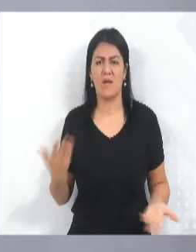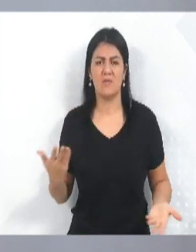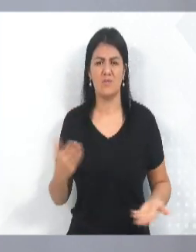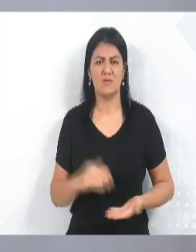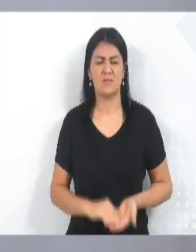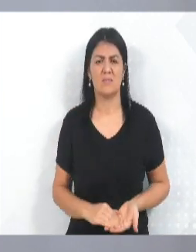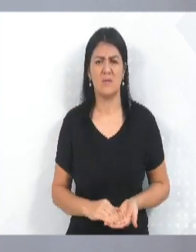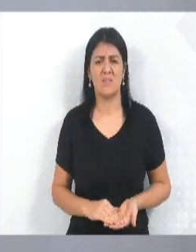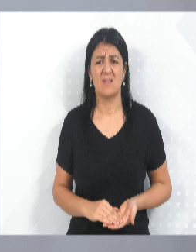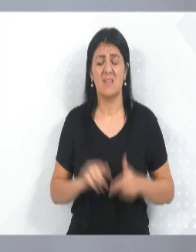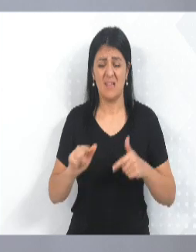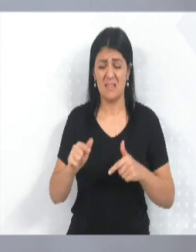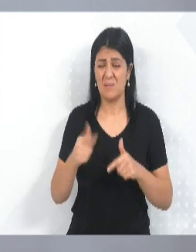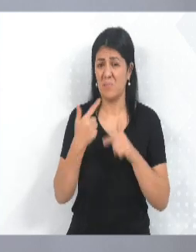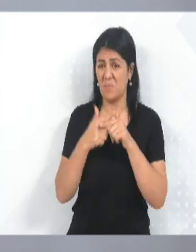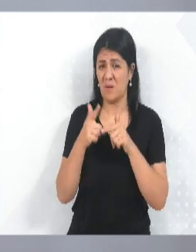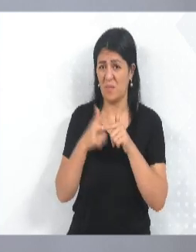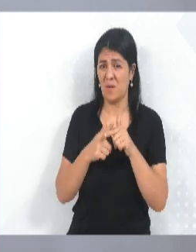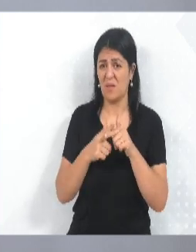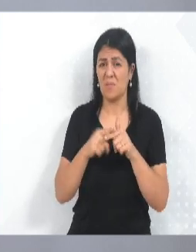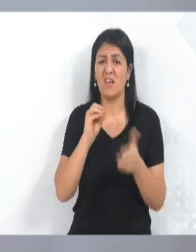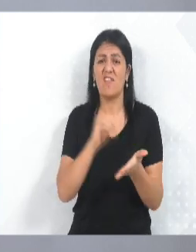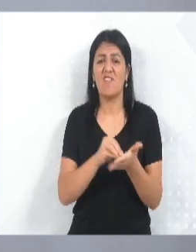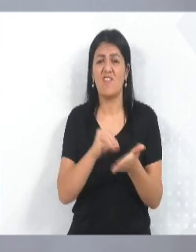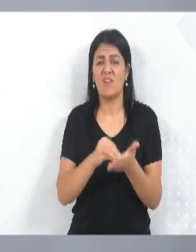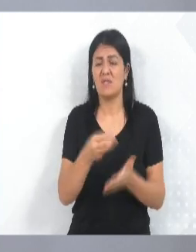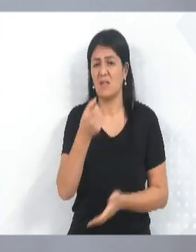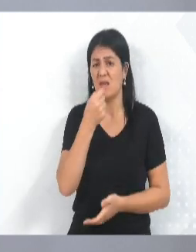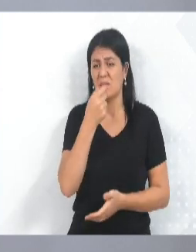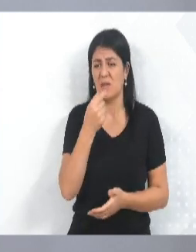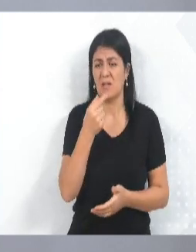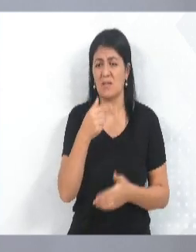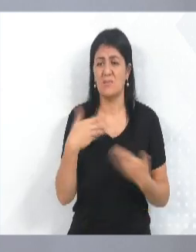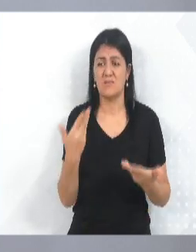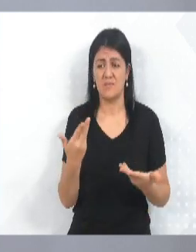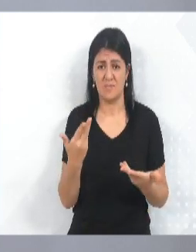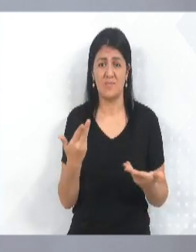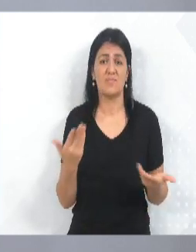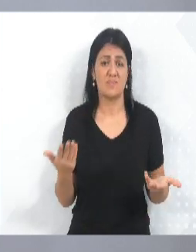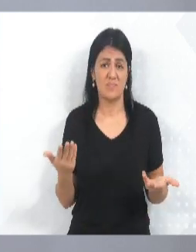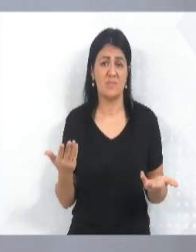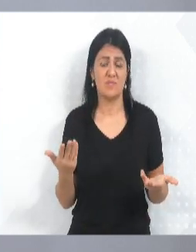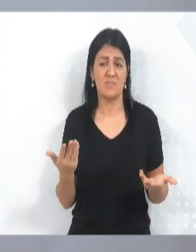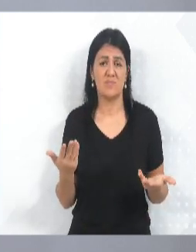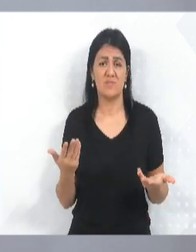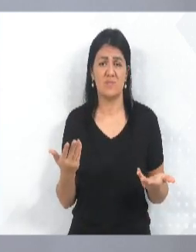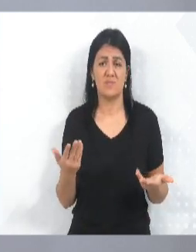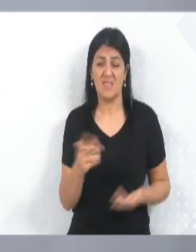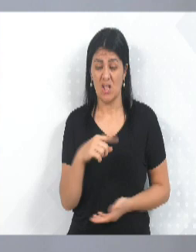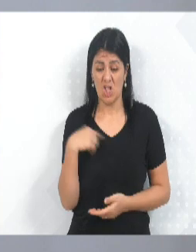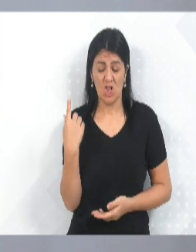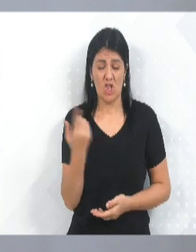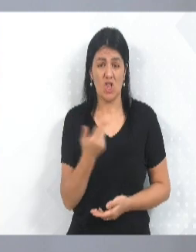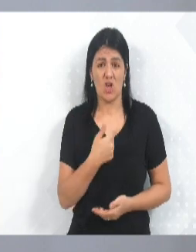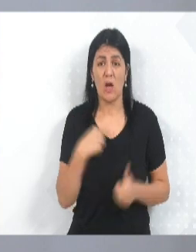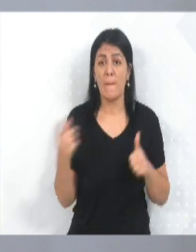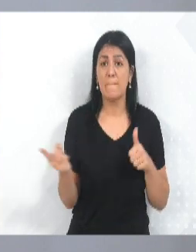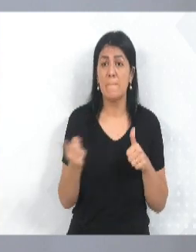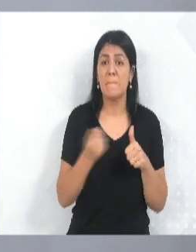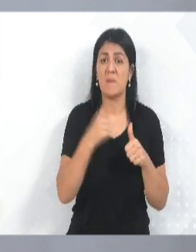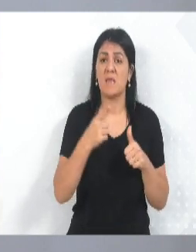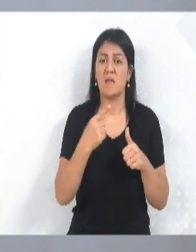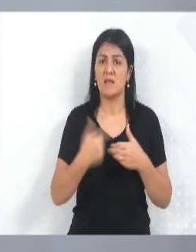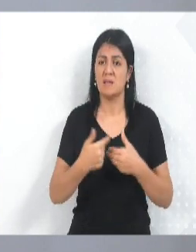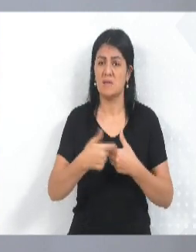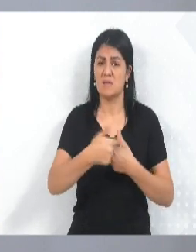antibiótico a semana a semana Municipal e somos queria comar nós somos a primeira cidade no Brasil a